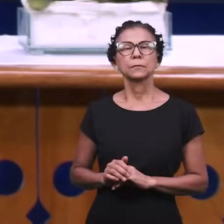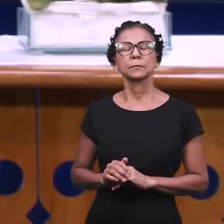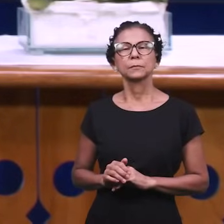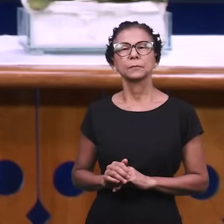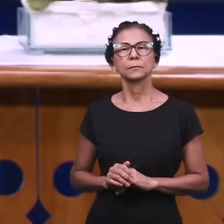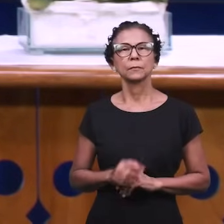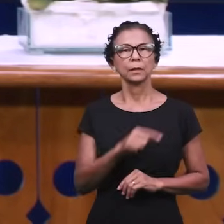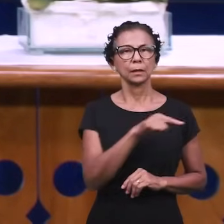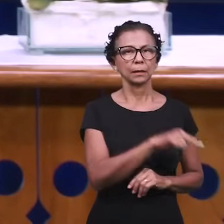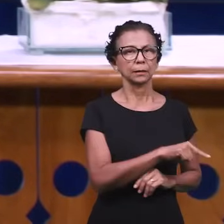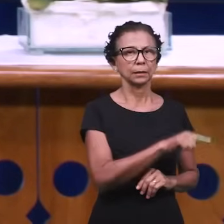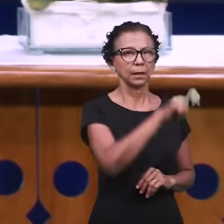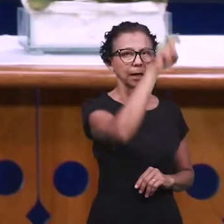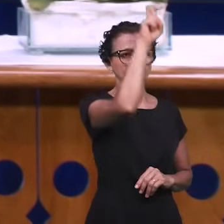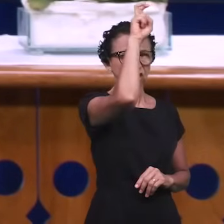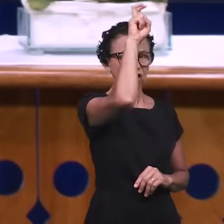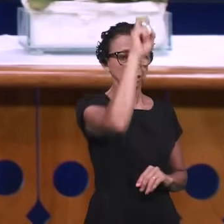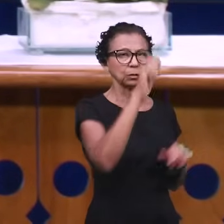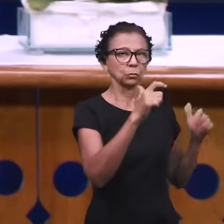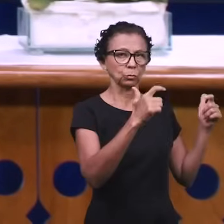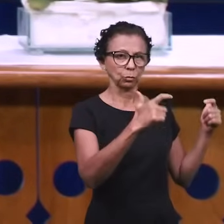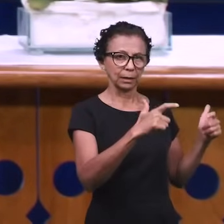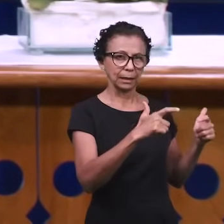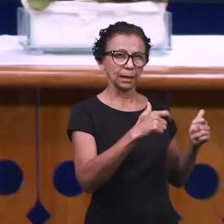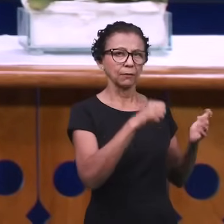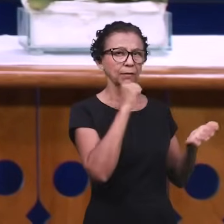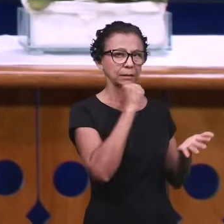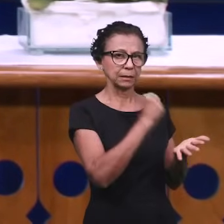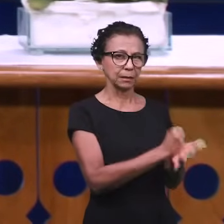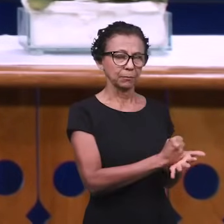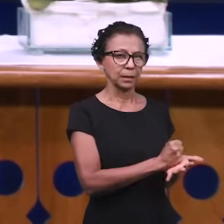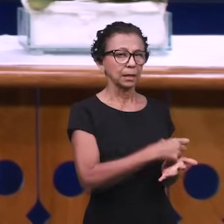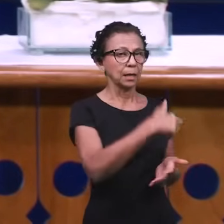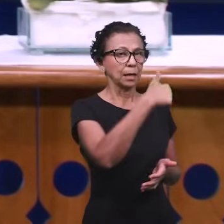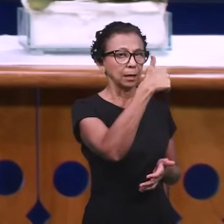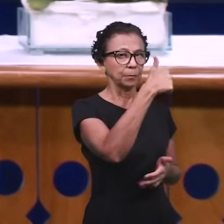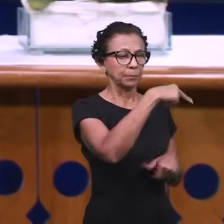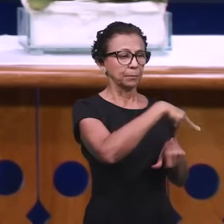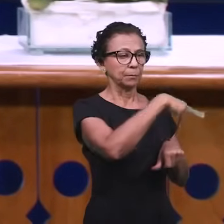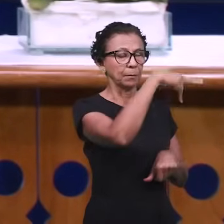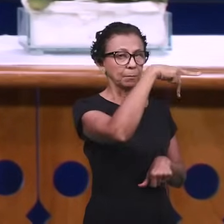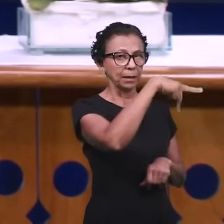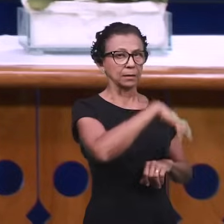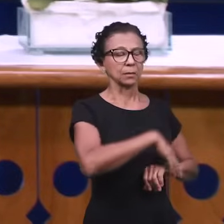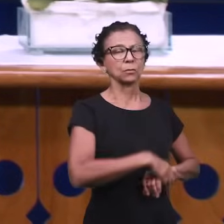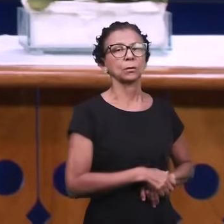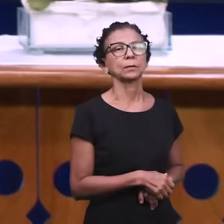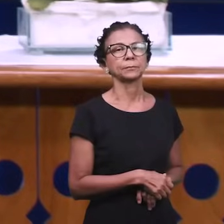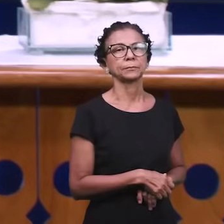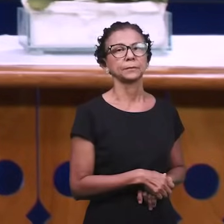Senhor orientou lá no Egito a primeira Páscoa, que era a 10ª praga.